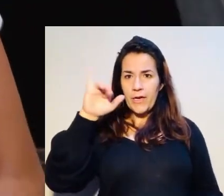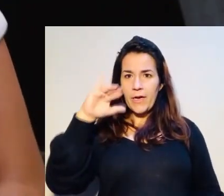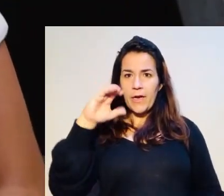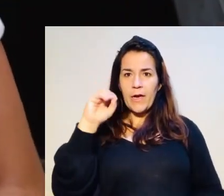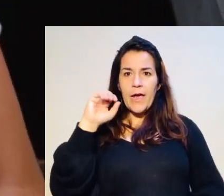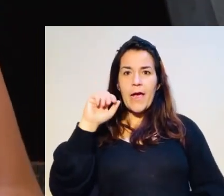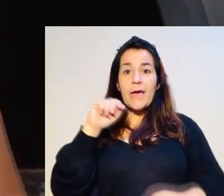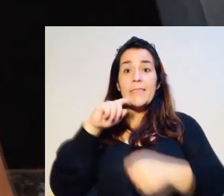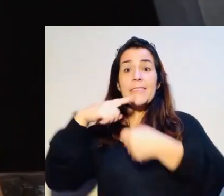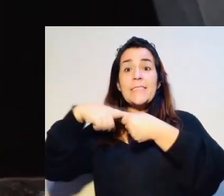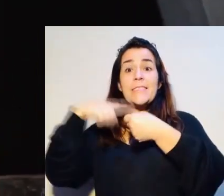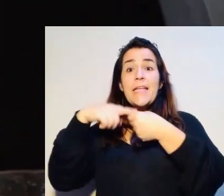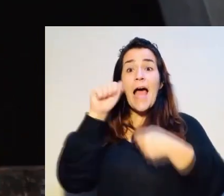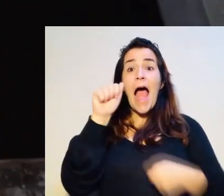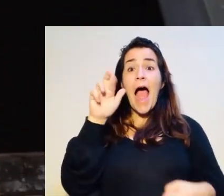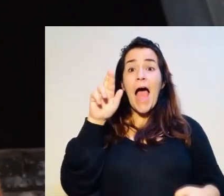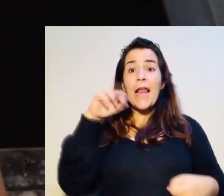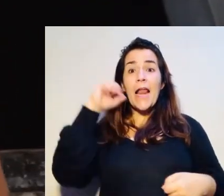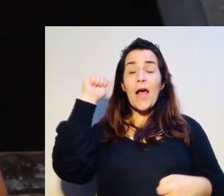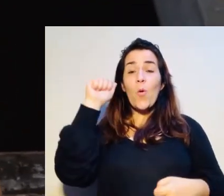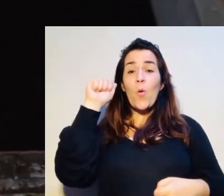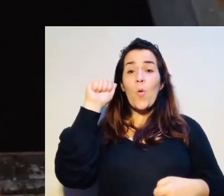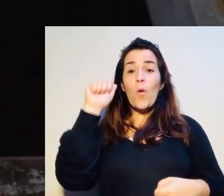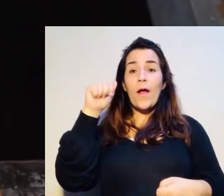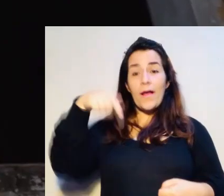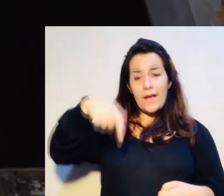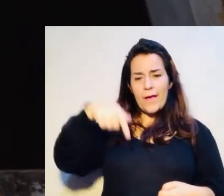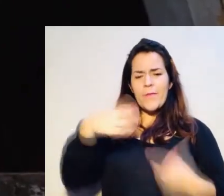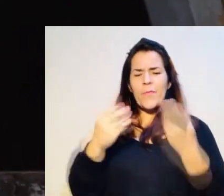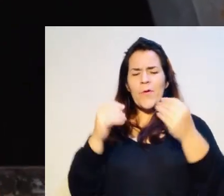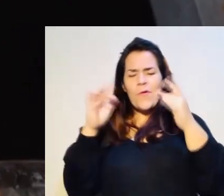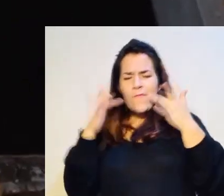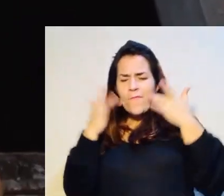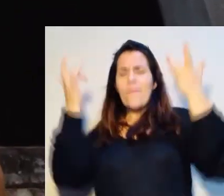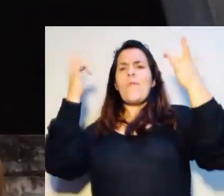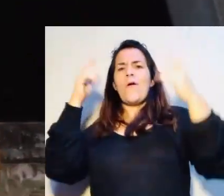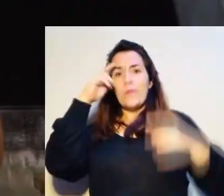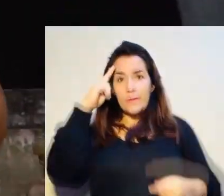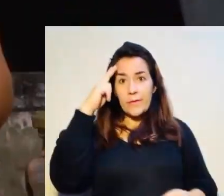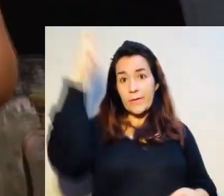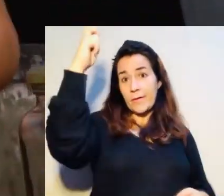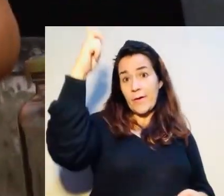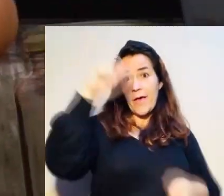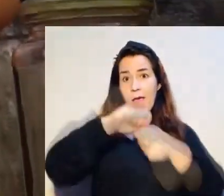historiador araraquarense, muito do famoso, muito do competente também,